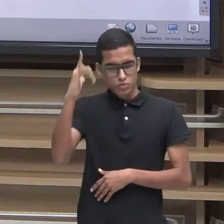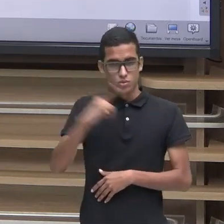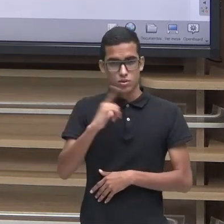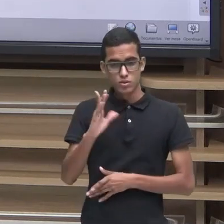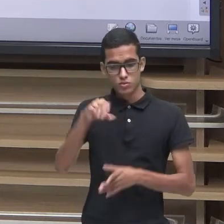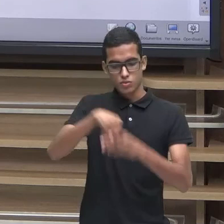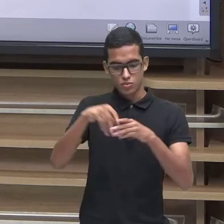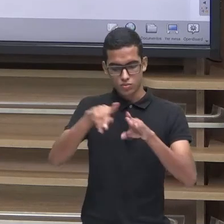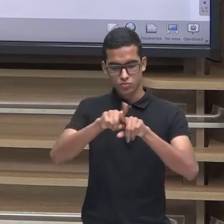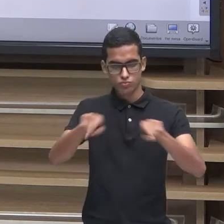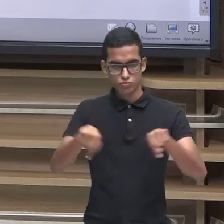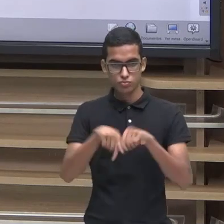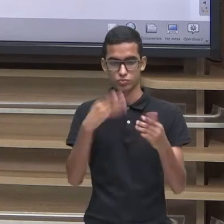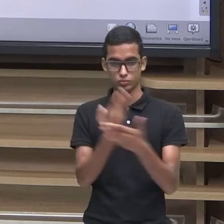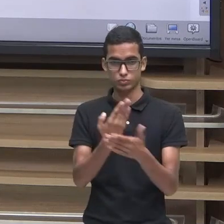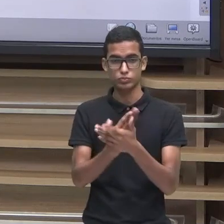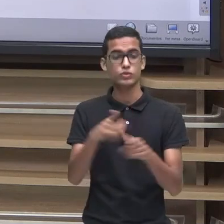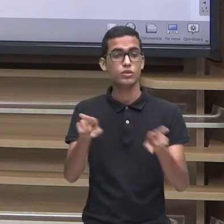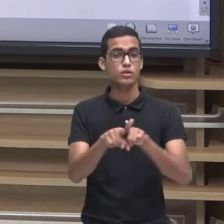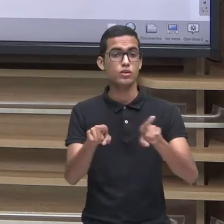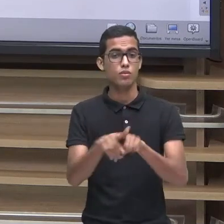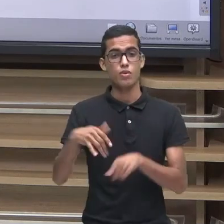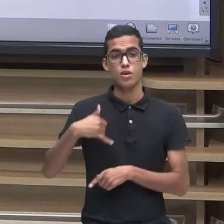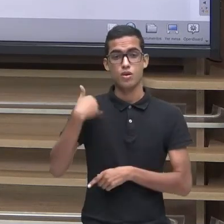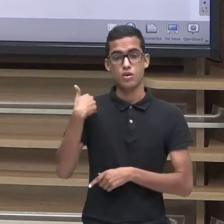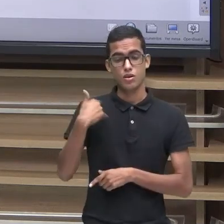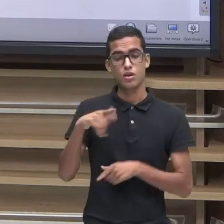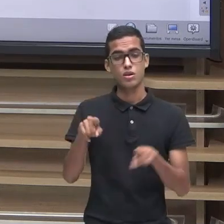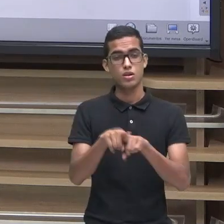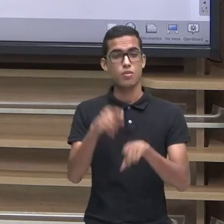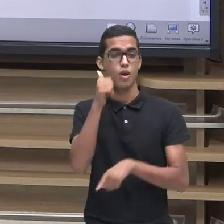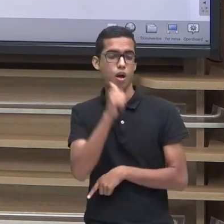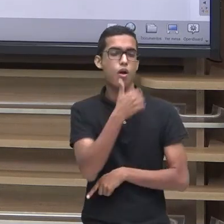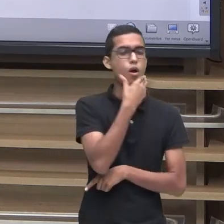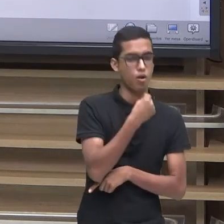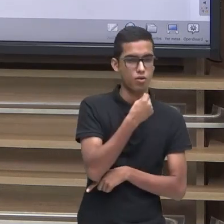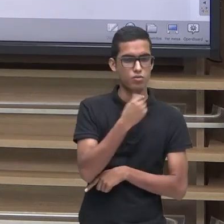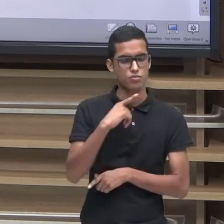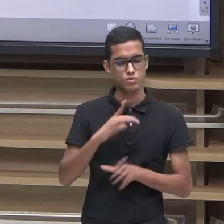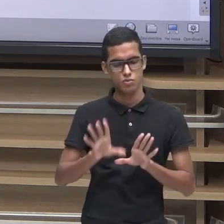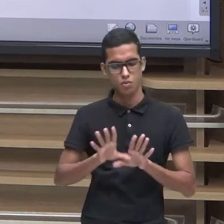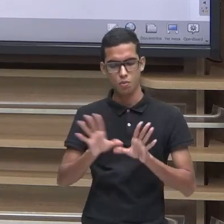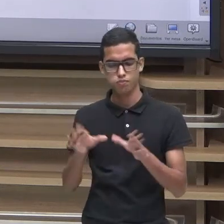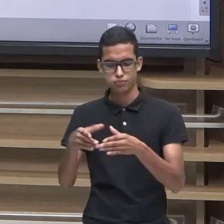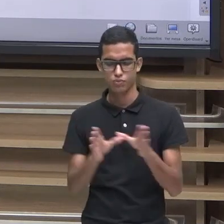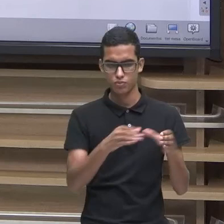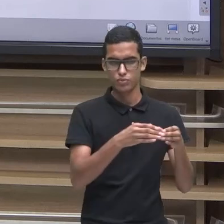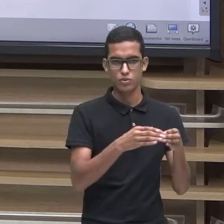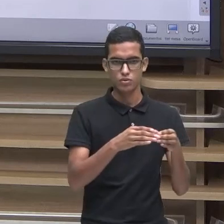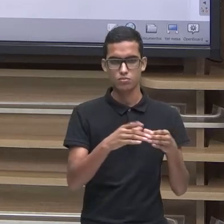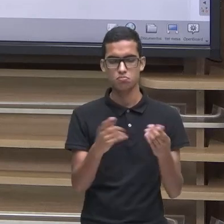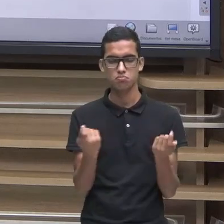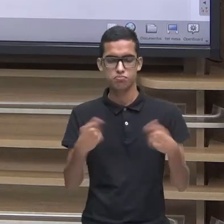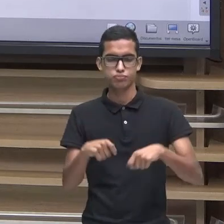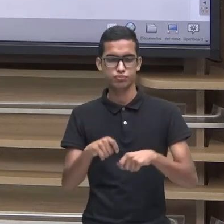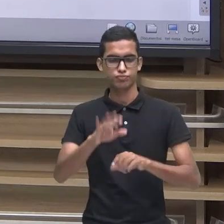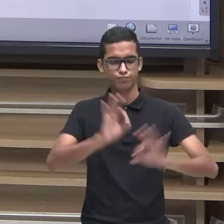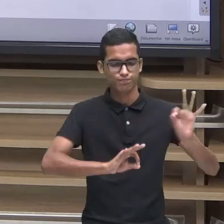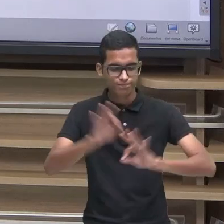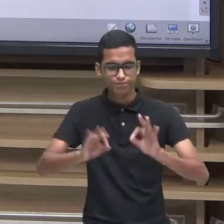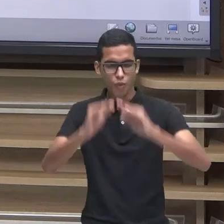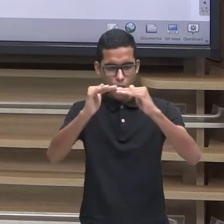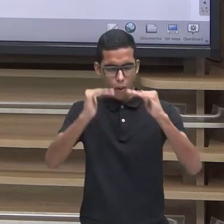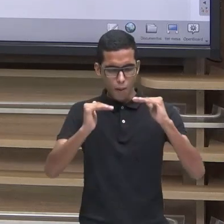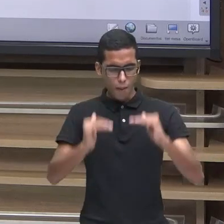sala, a idade e o sexo, meninos e meninas. Você separa e você pode fazer a sua tabelinha na sala de aula